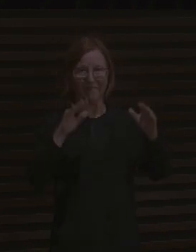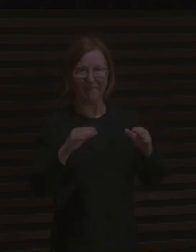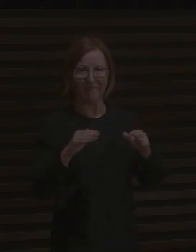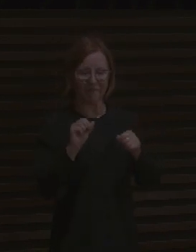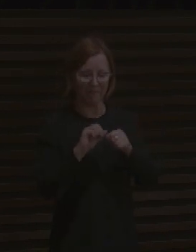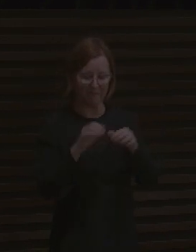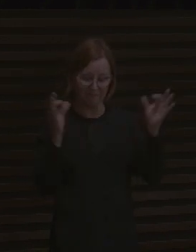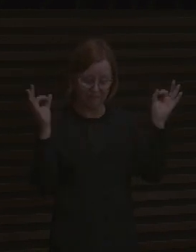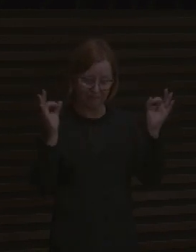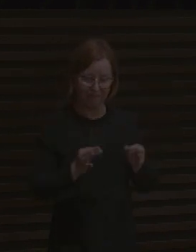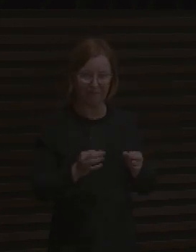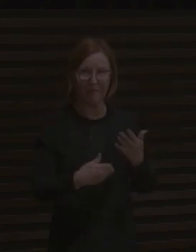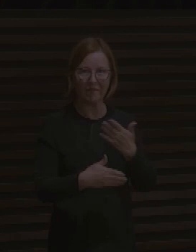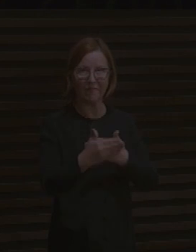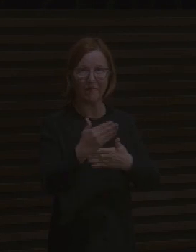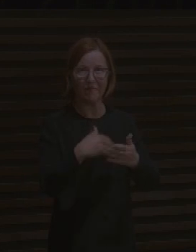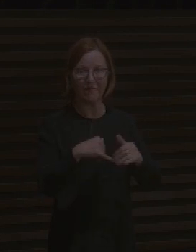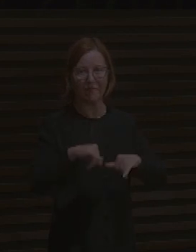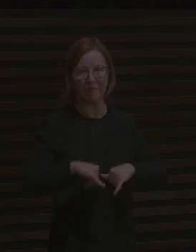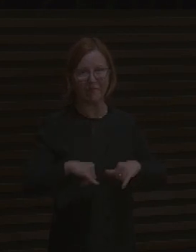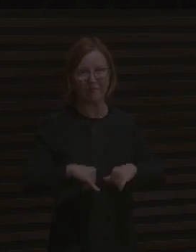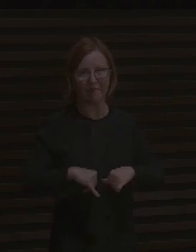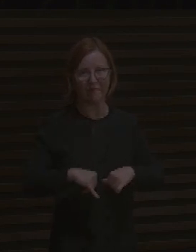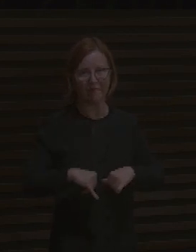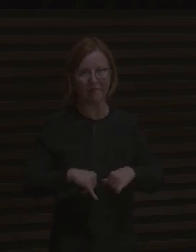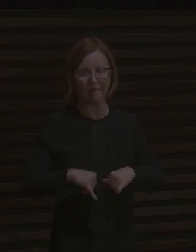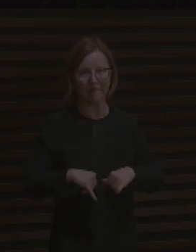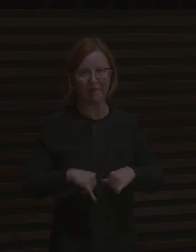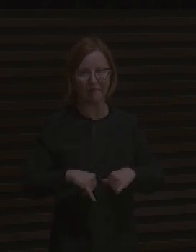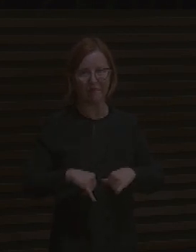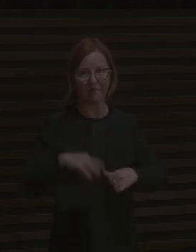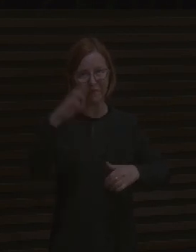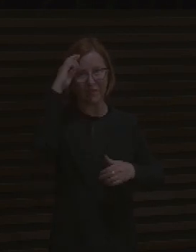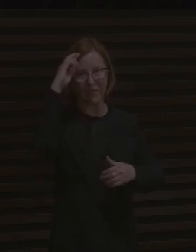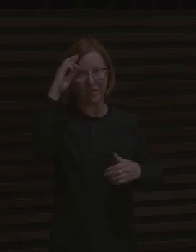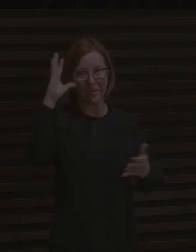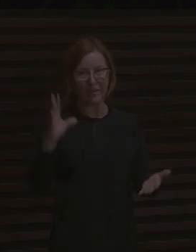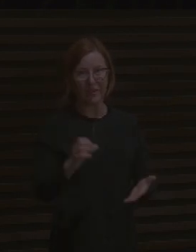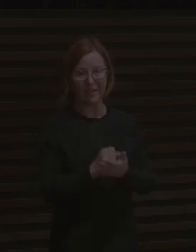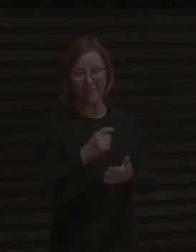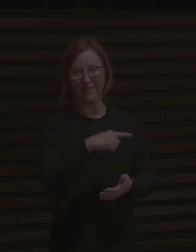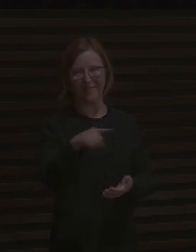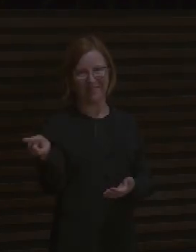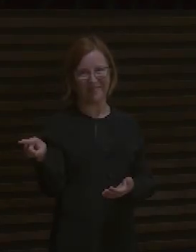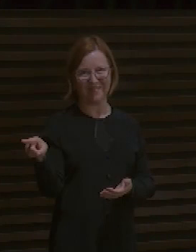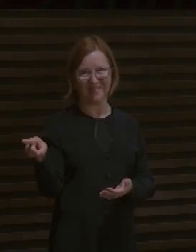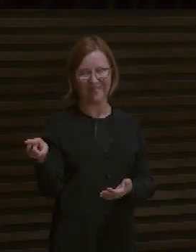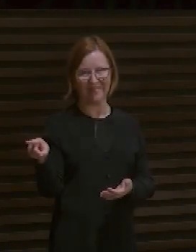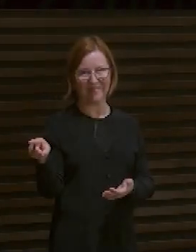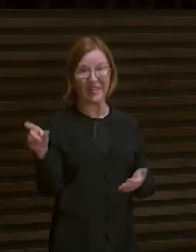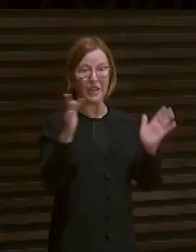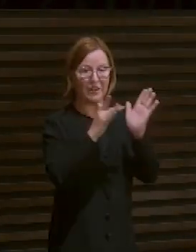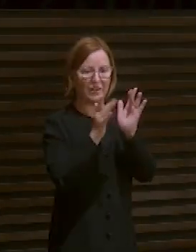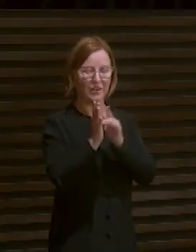aperfeiçoasse por meio do sofrimento o autor da salvação deles. Jesus teve